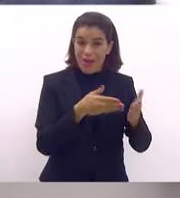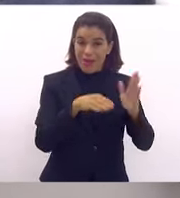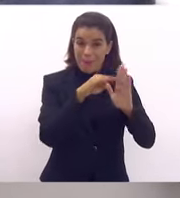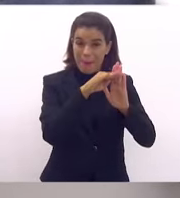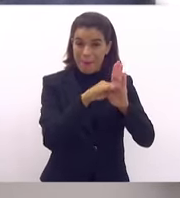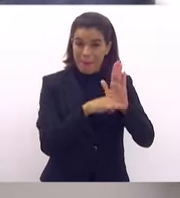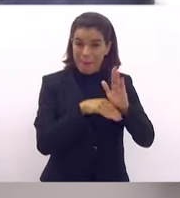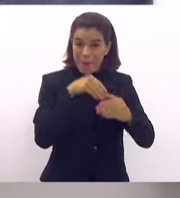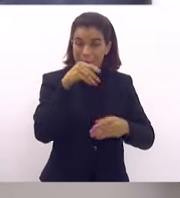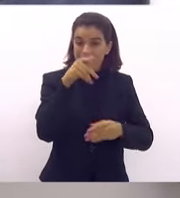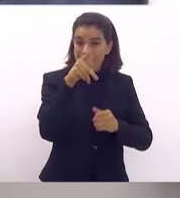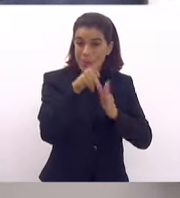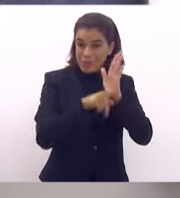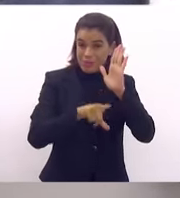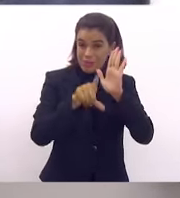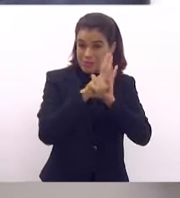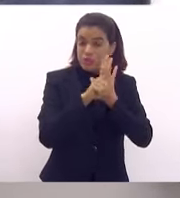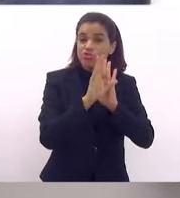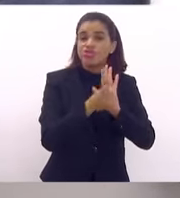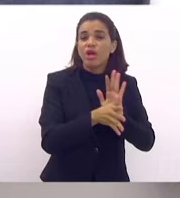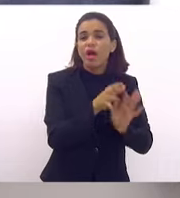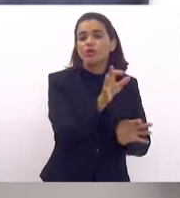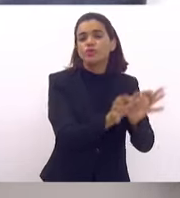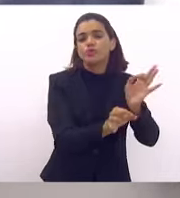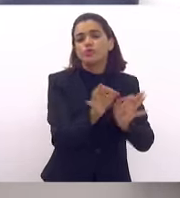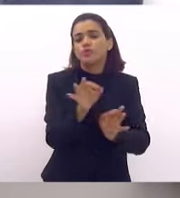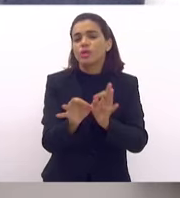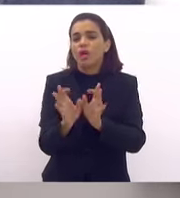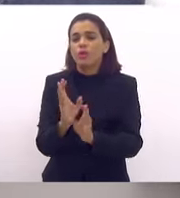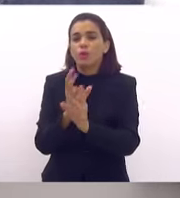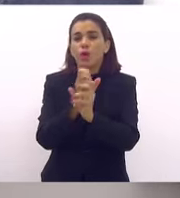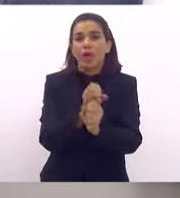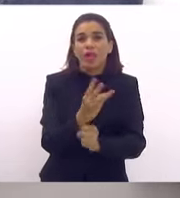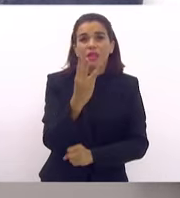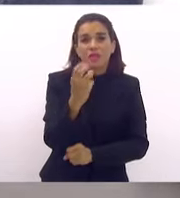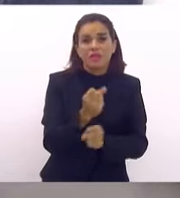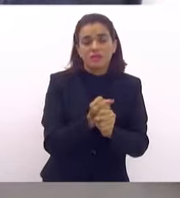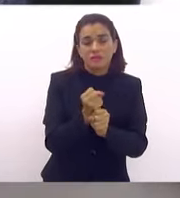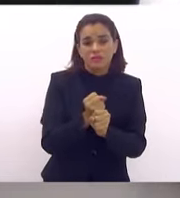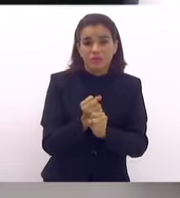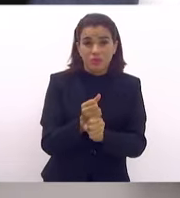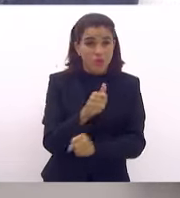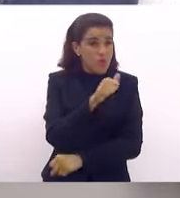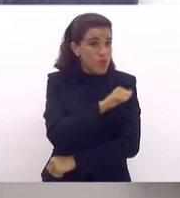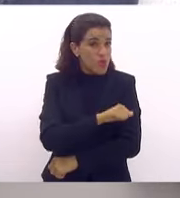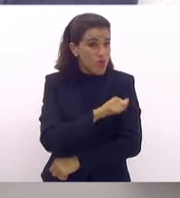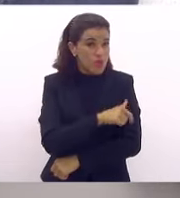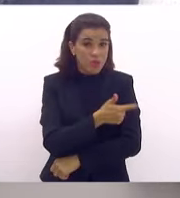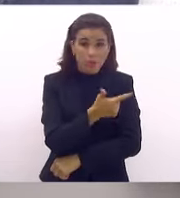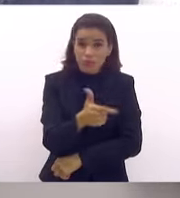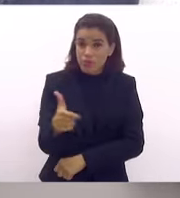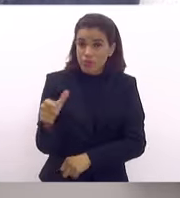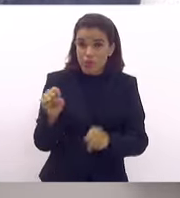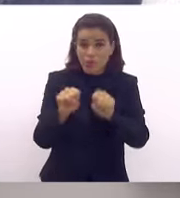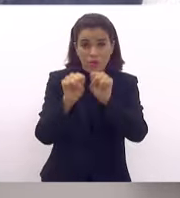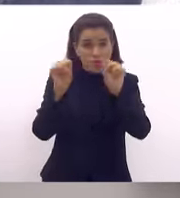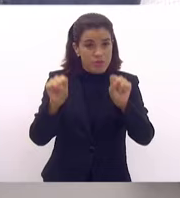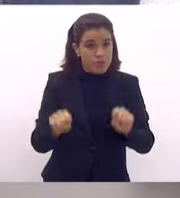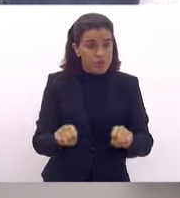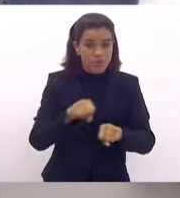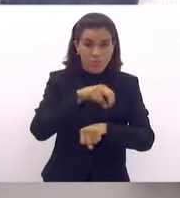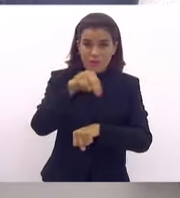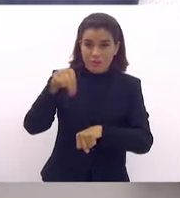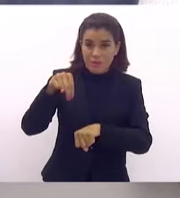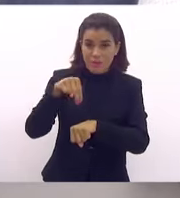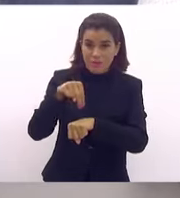tramita 3 anos. O Rio é o único estado da federação que não tem o sistema nacional. É uma coisa